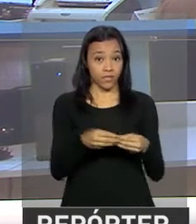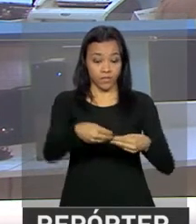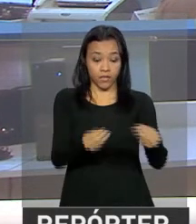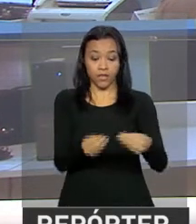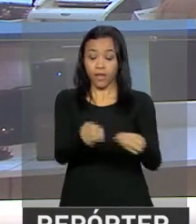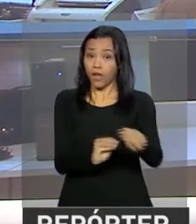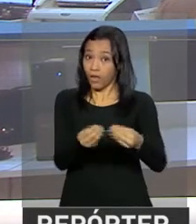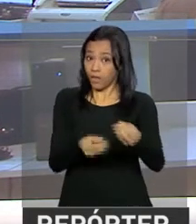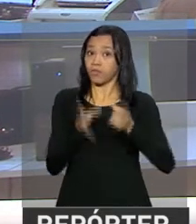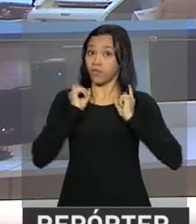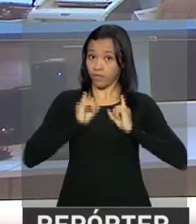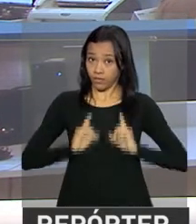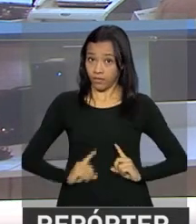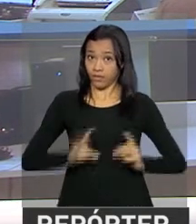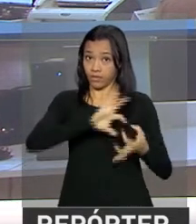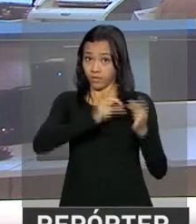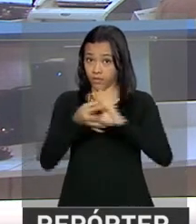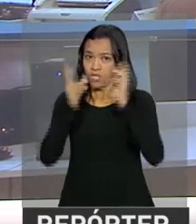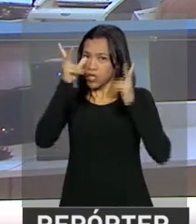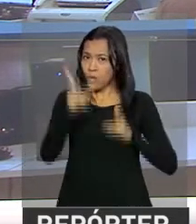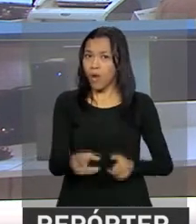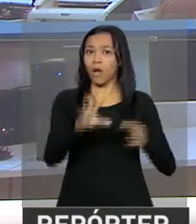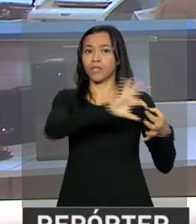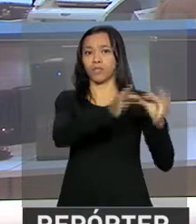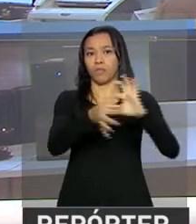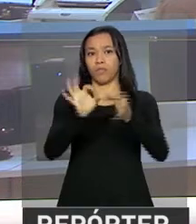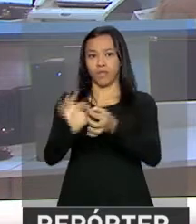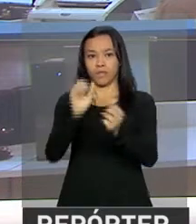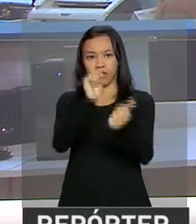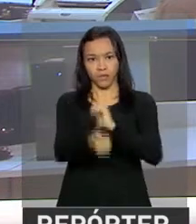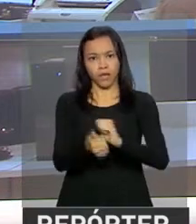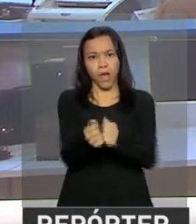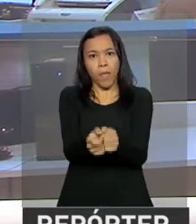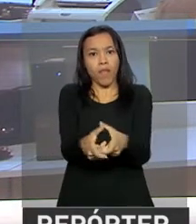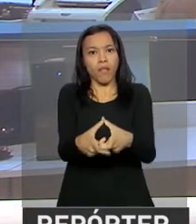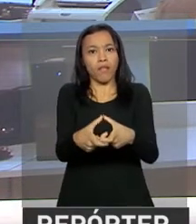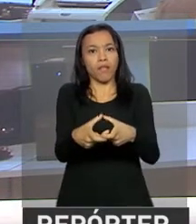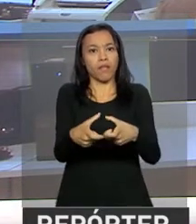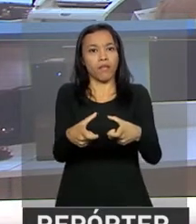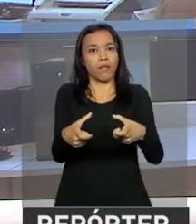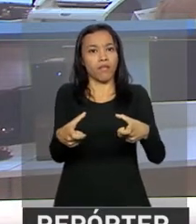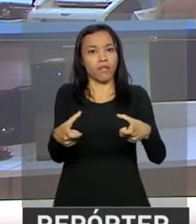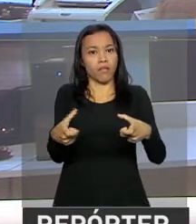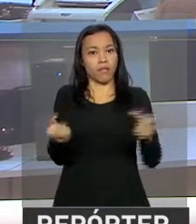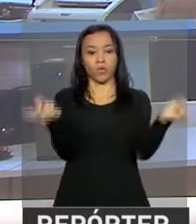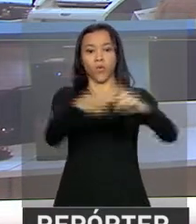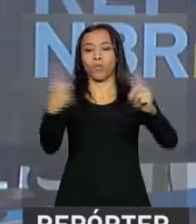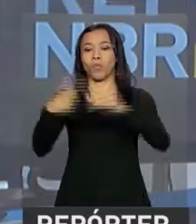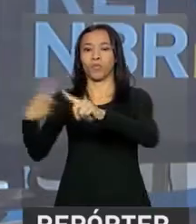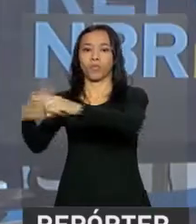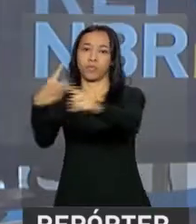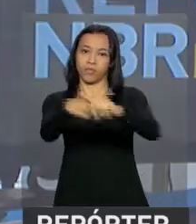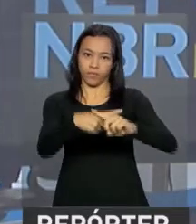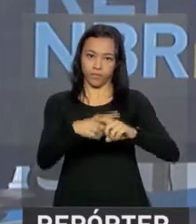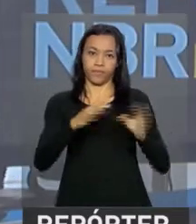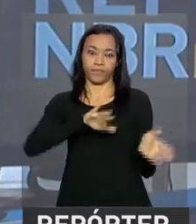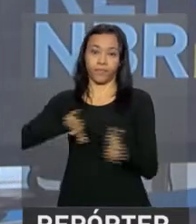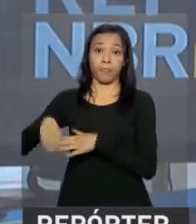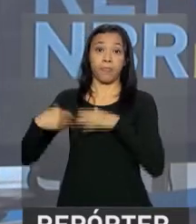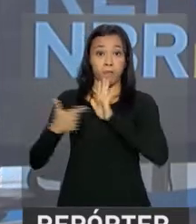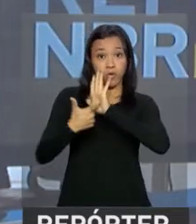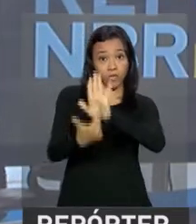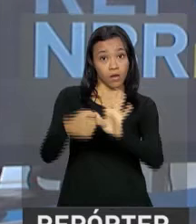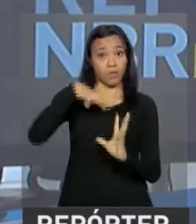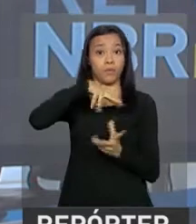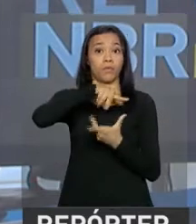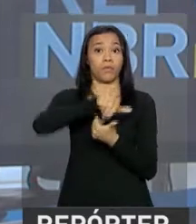o ministro espera que, assim como nas Olimpíadas, a procura aumente com o decorrer das competições. Mostrar para o mundo